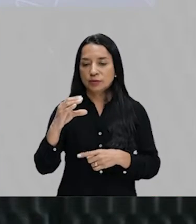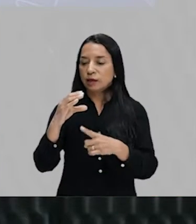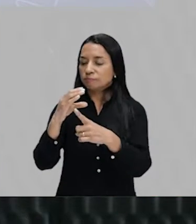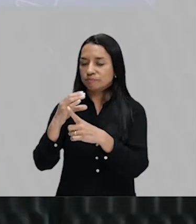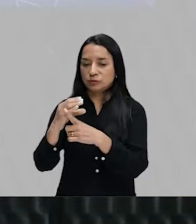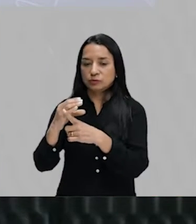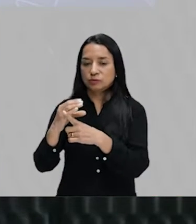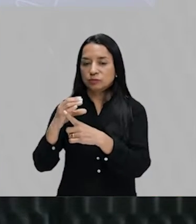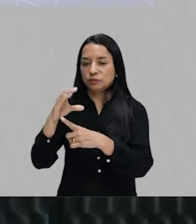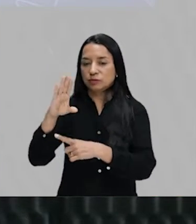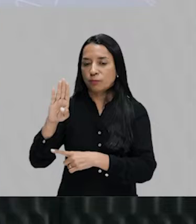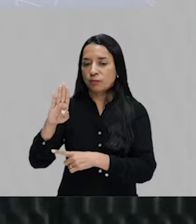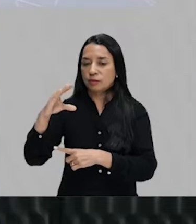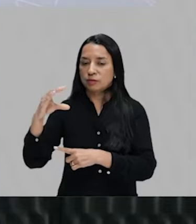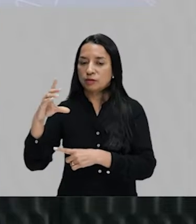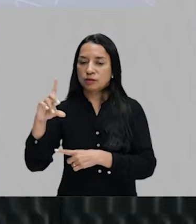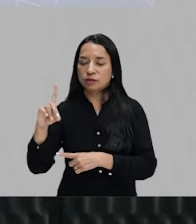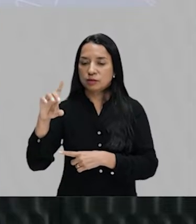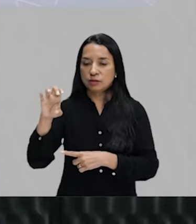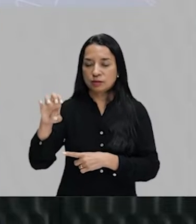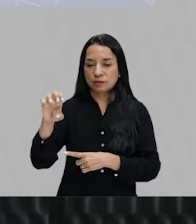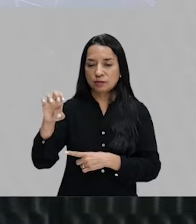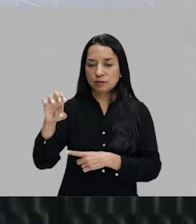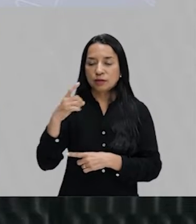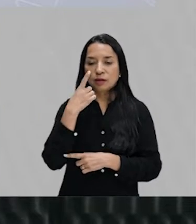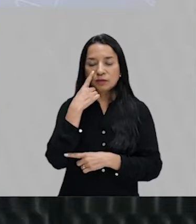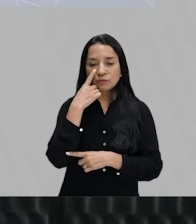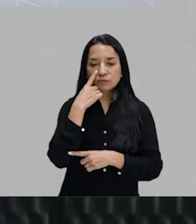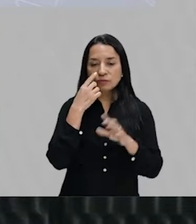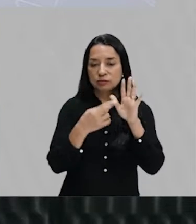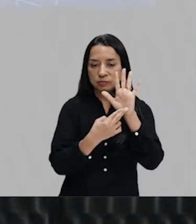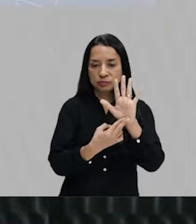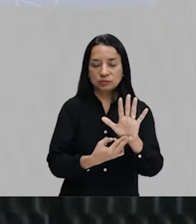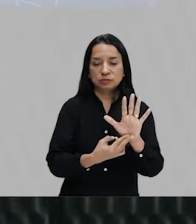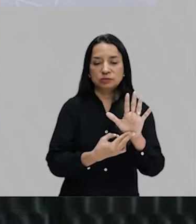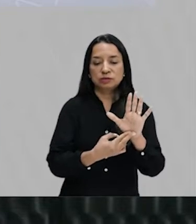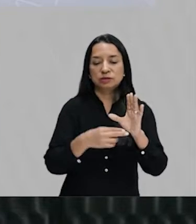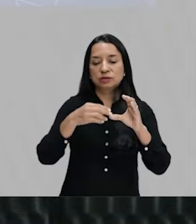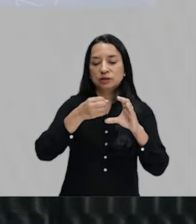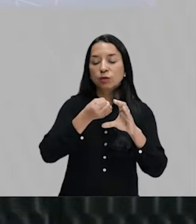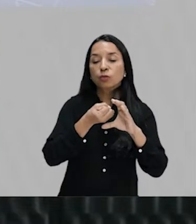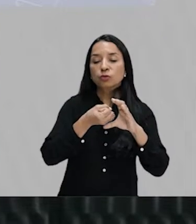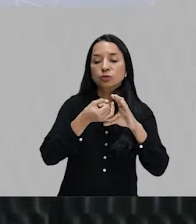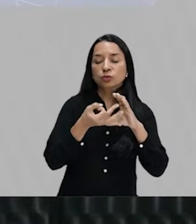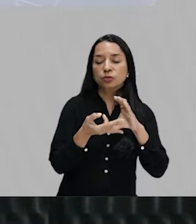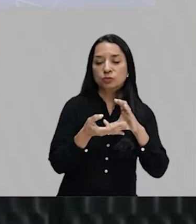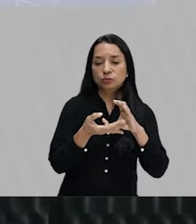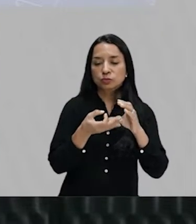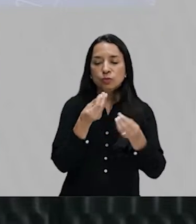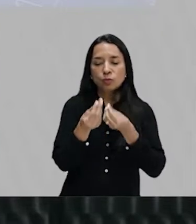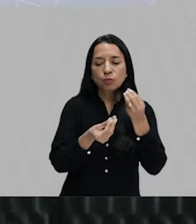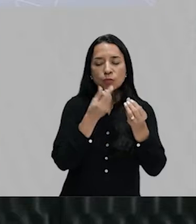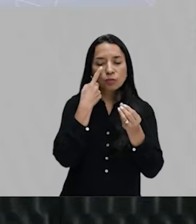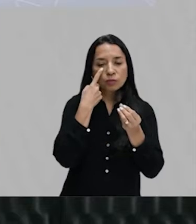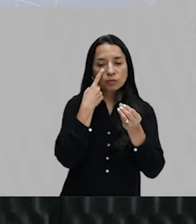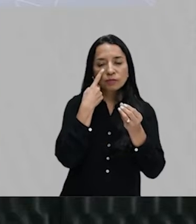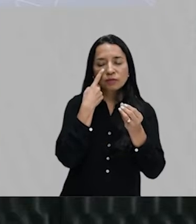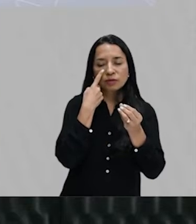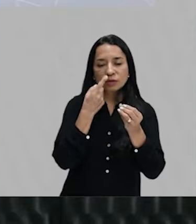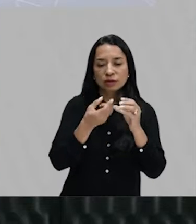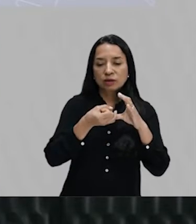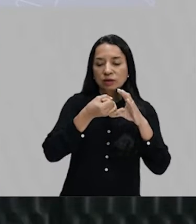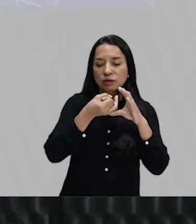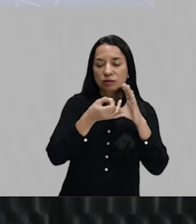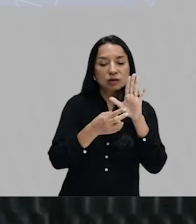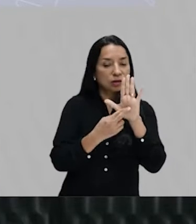está contido em b c d e Então veja a representação de conjuntos como é que eu vejo Renata representação de conjuntos